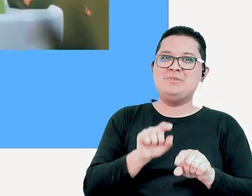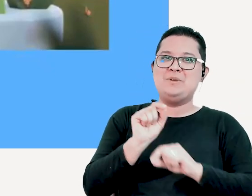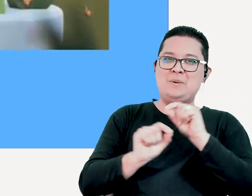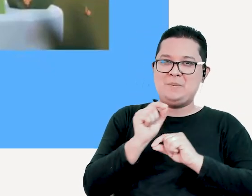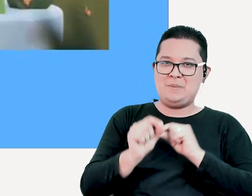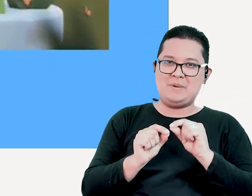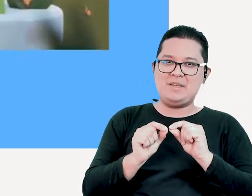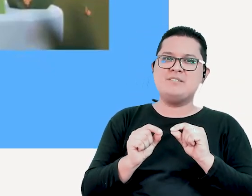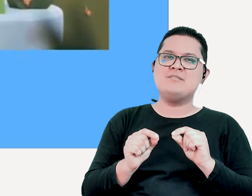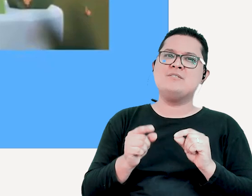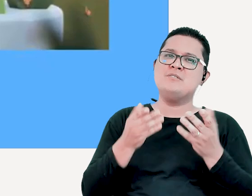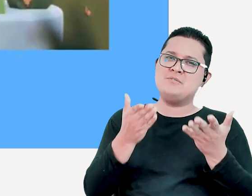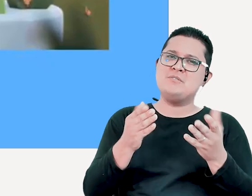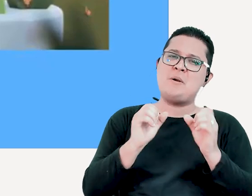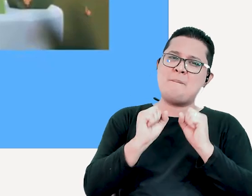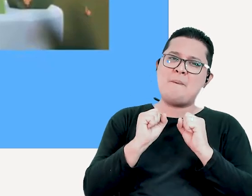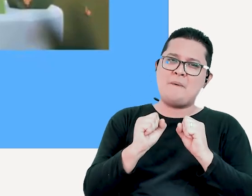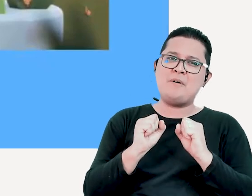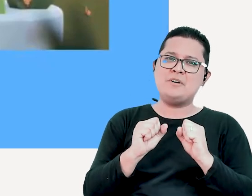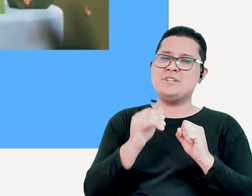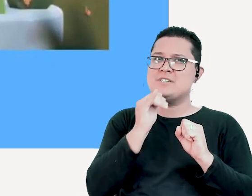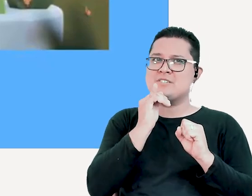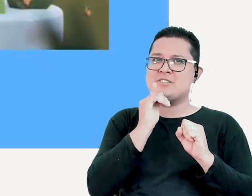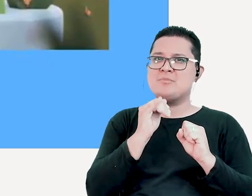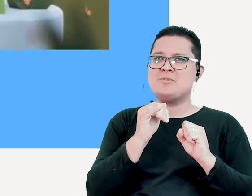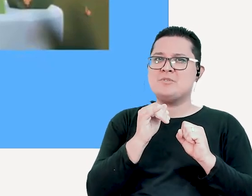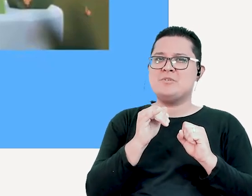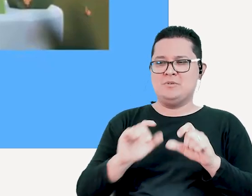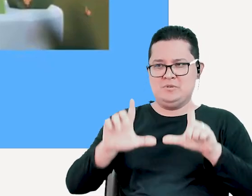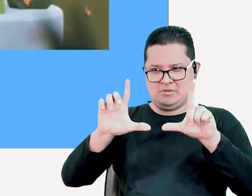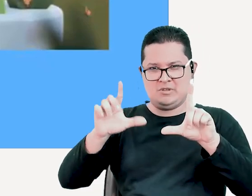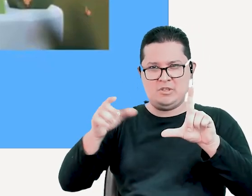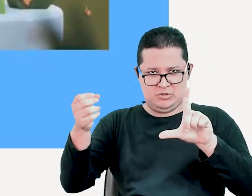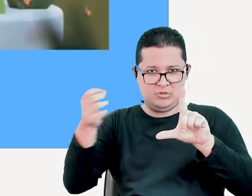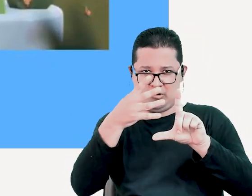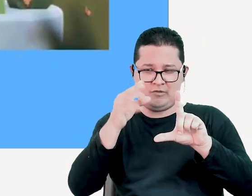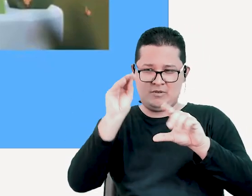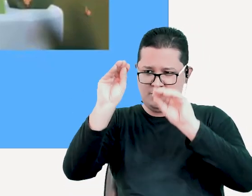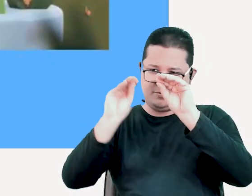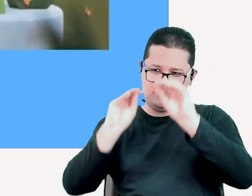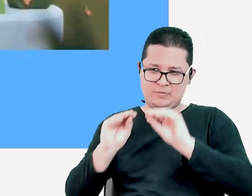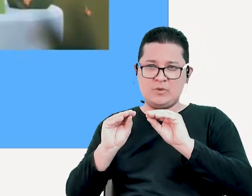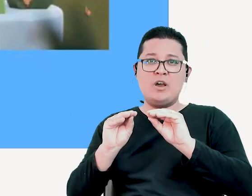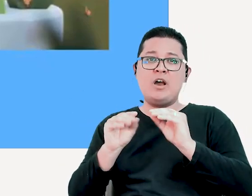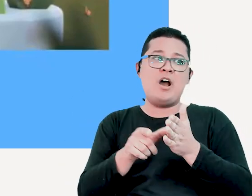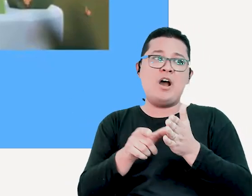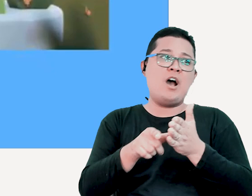tenha telas de antes e depois, né? Então, antes de você, dentro desse